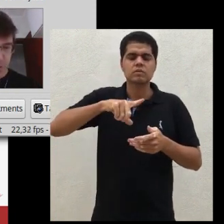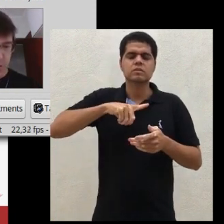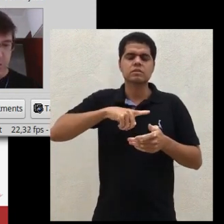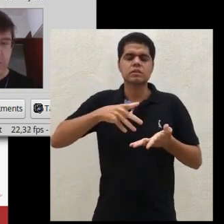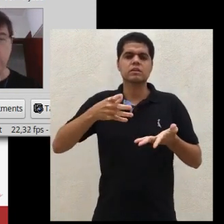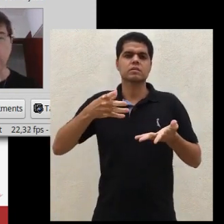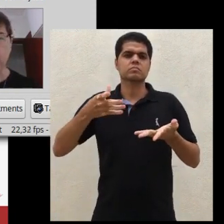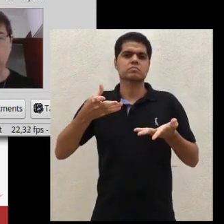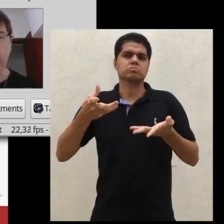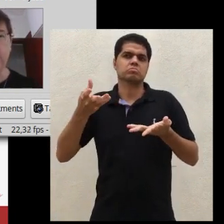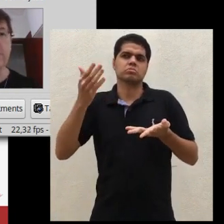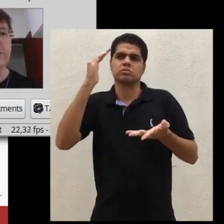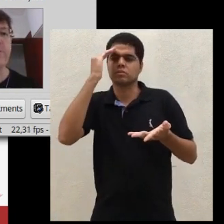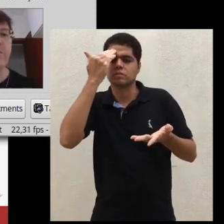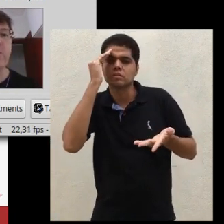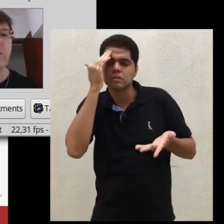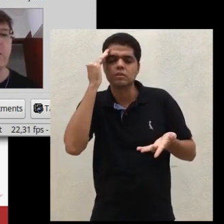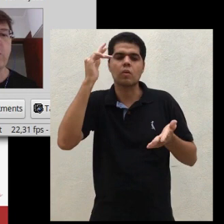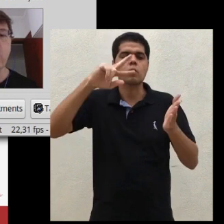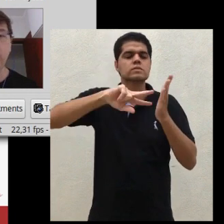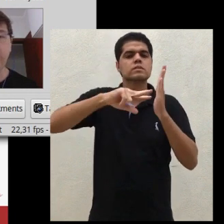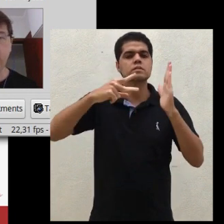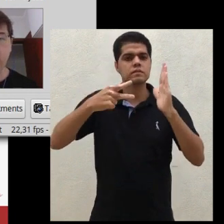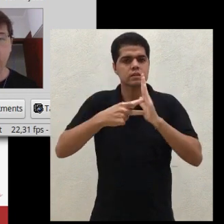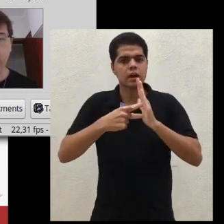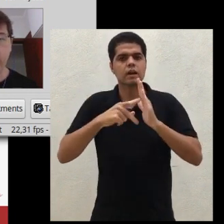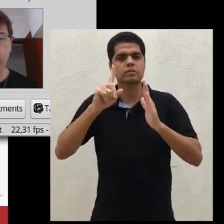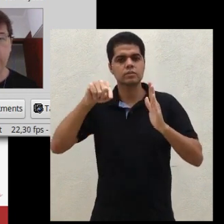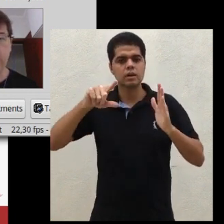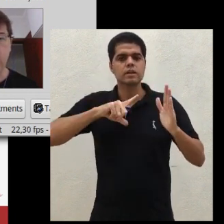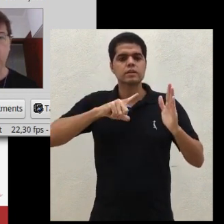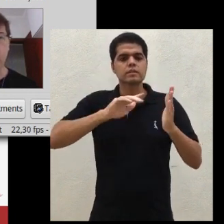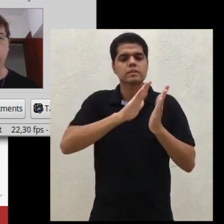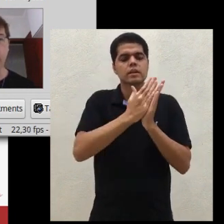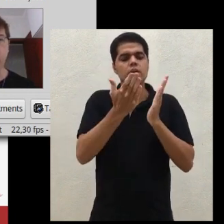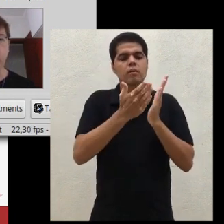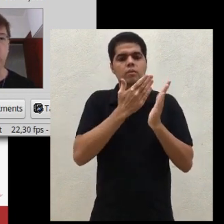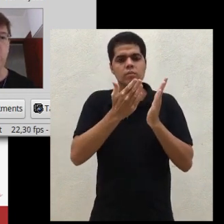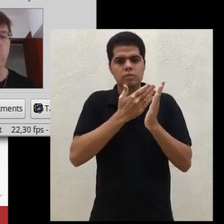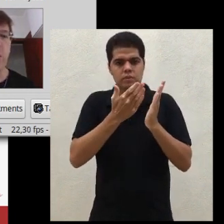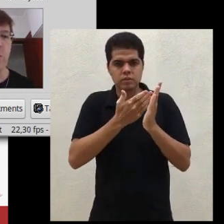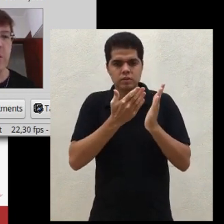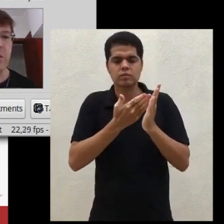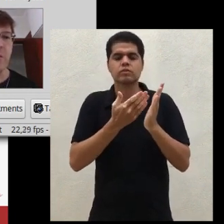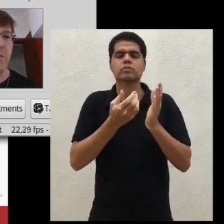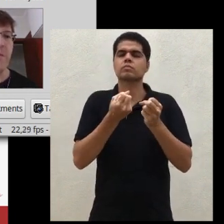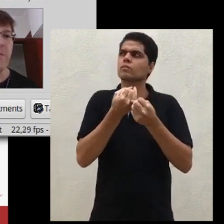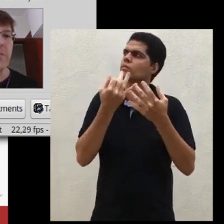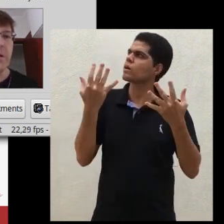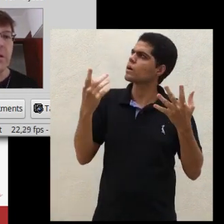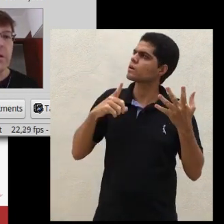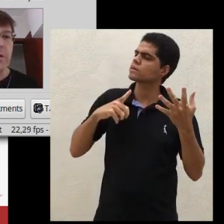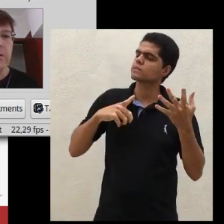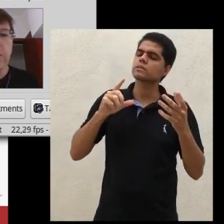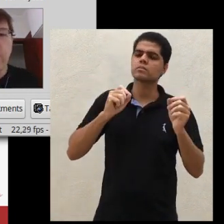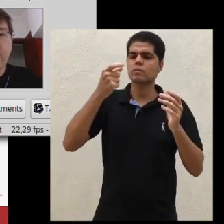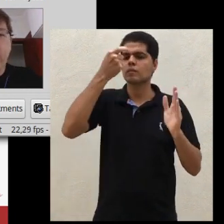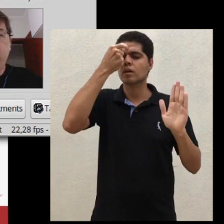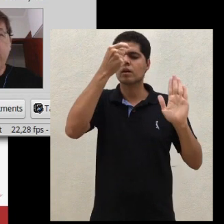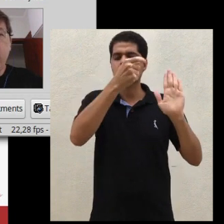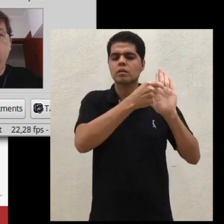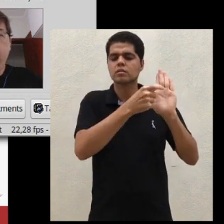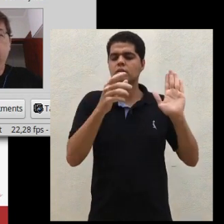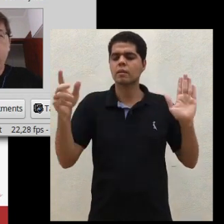livro de redes neurais, tá? Um conceito que eu acho interessante, que é o livro do Bogman e Liu.